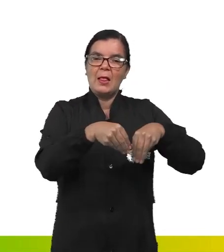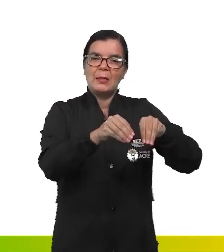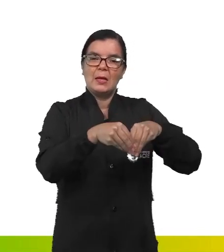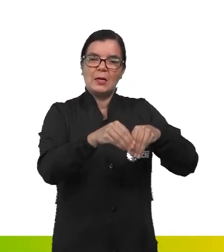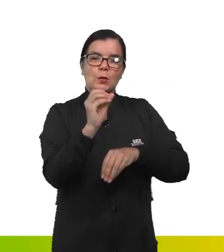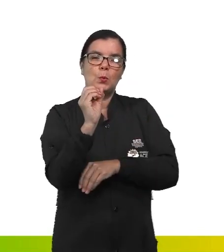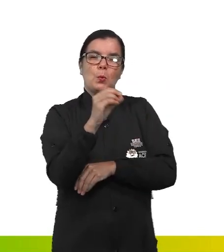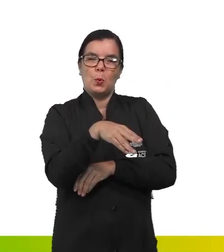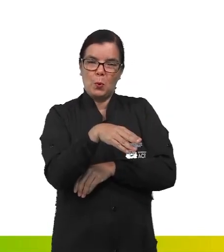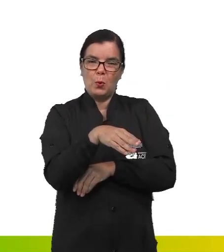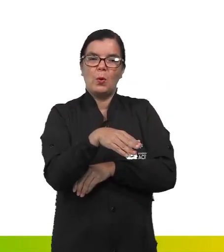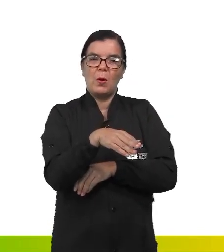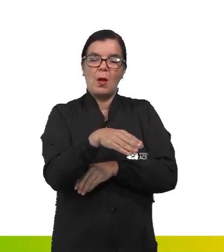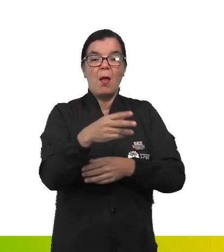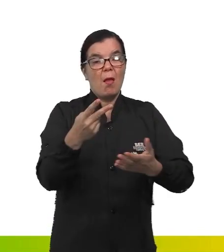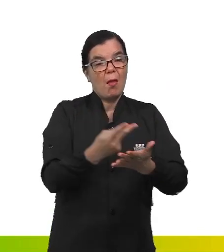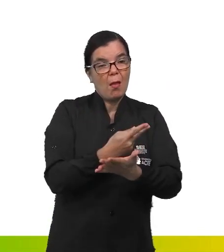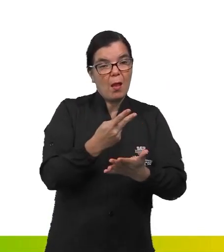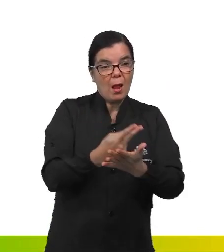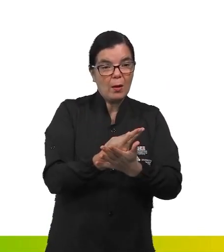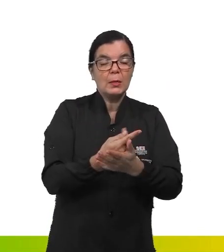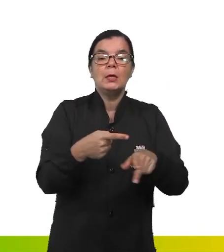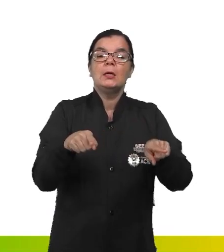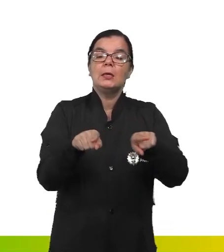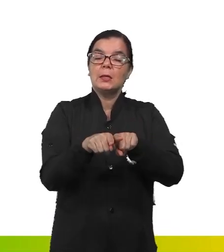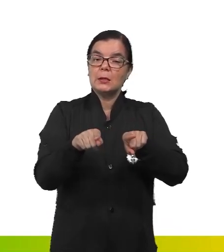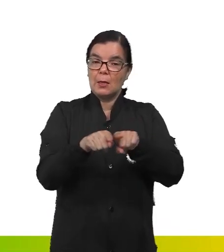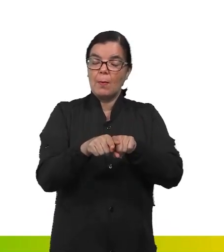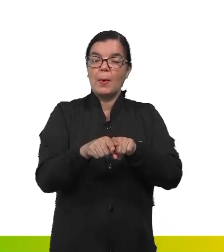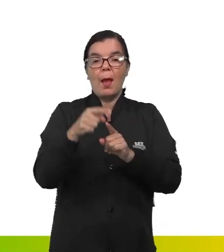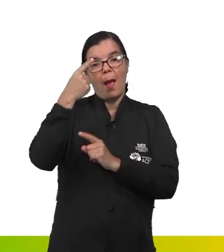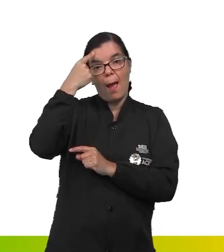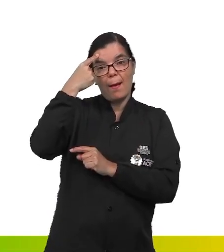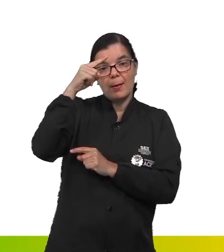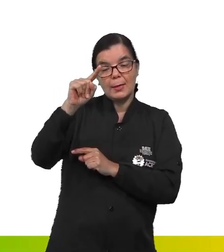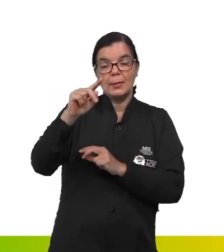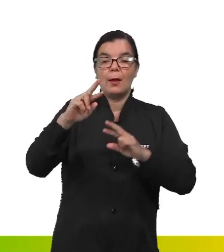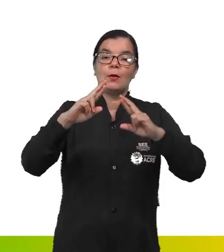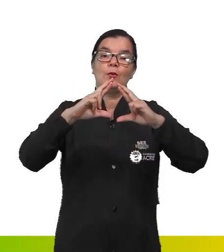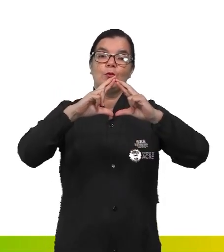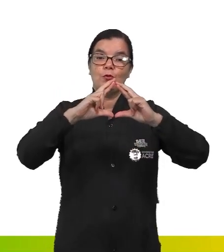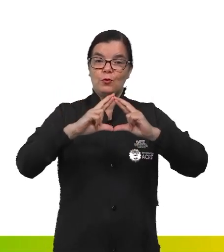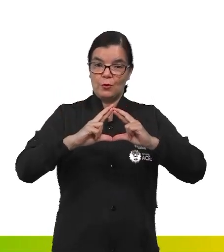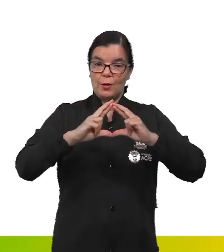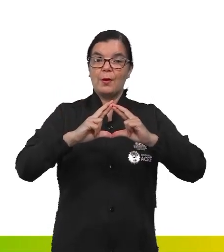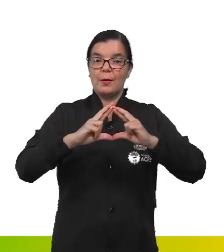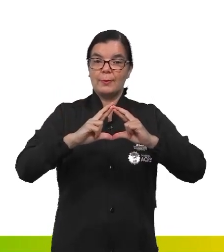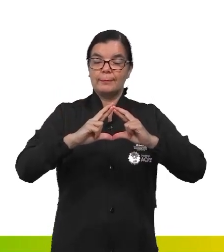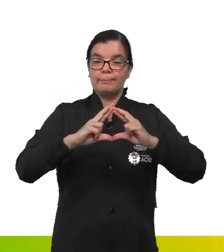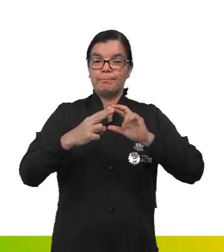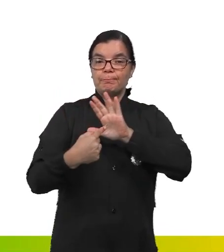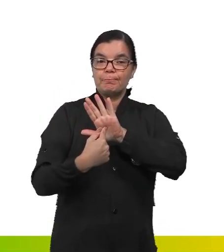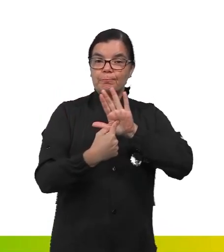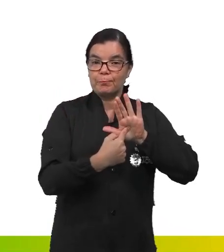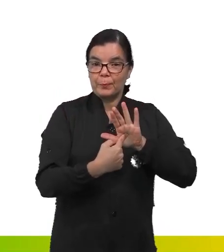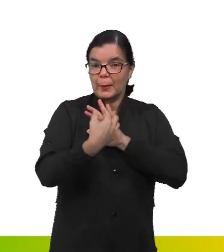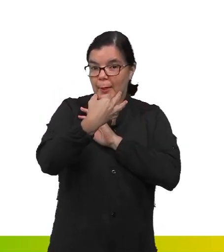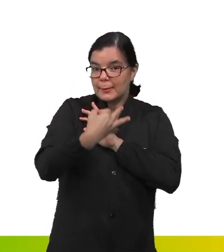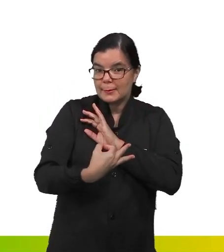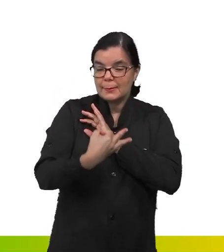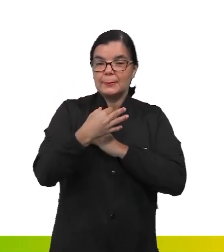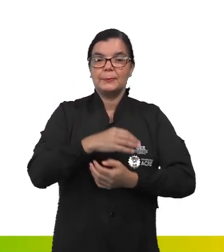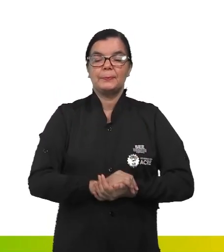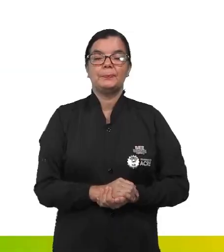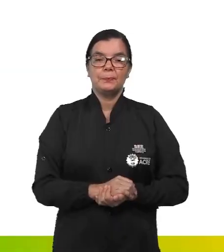descartar resíduos de forma adequada e também a ideia aí de reciclar que a gente trouxe na imagem, certo,